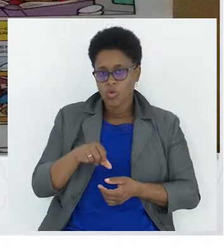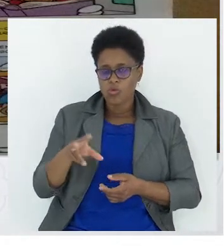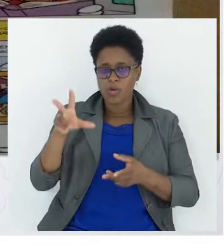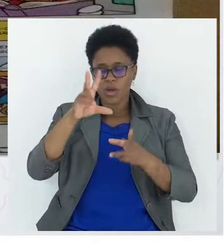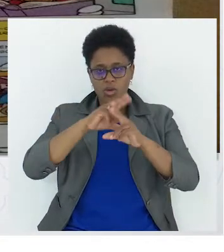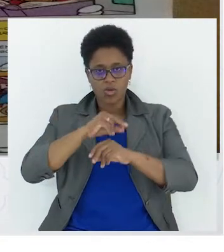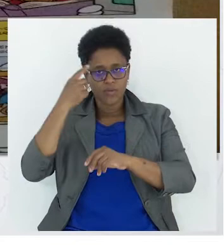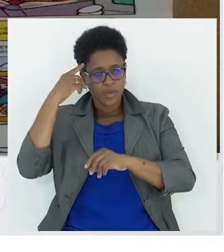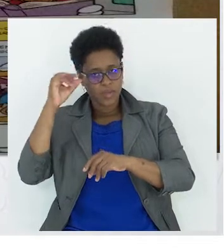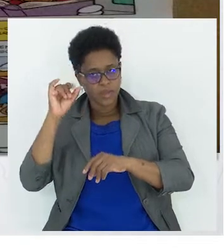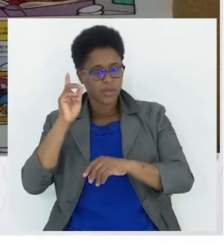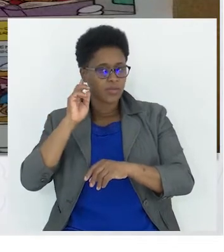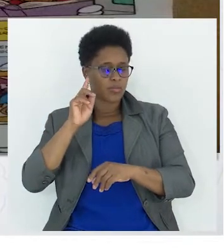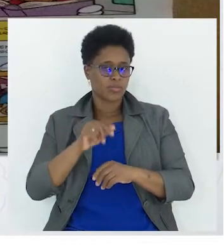essencial,